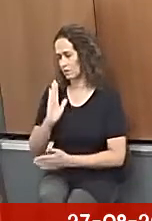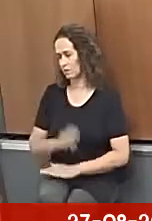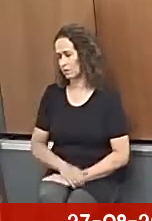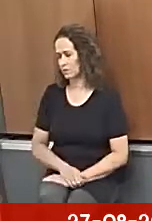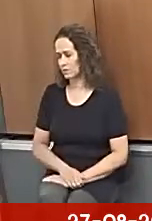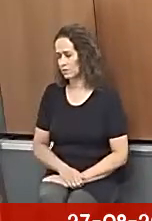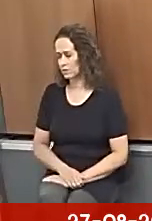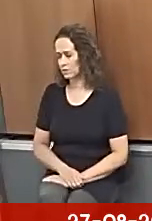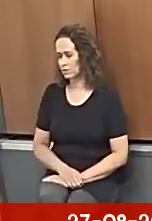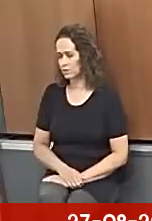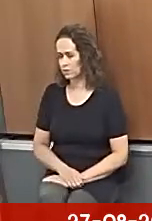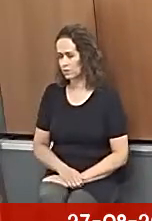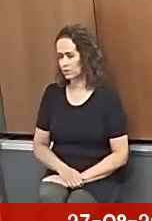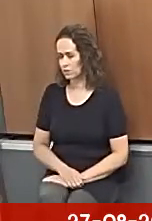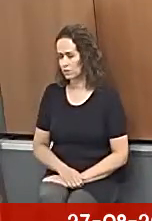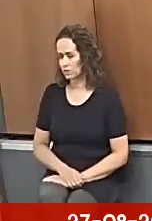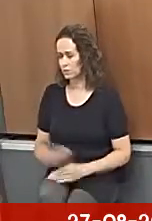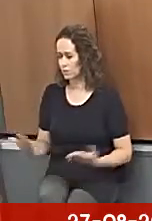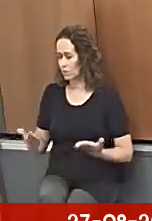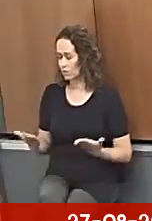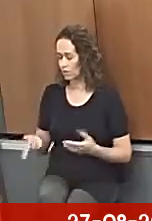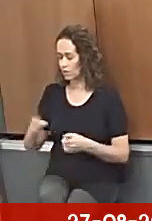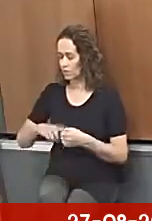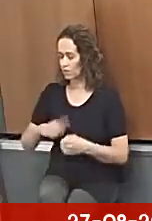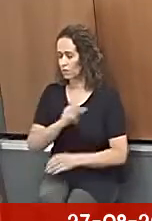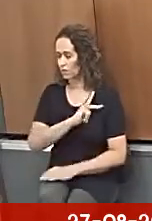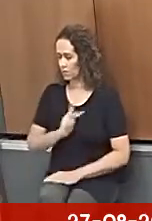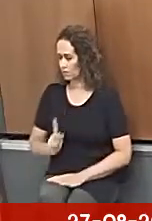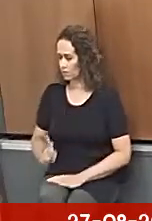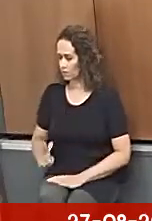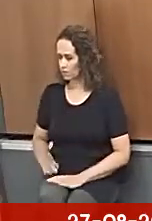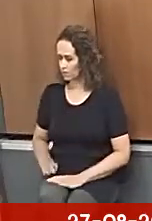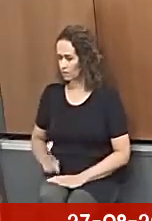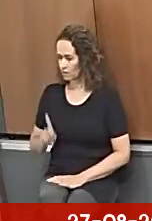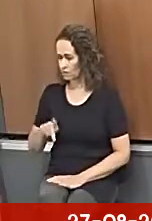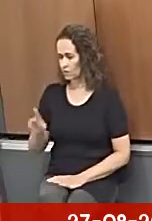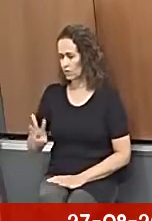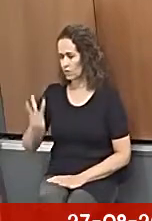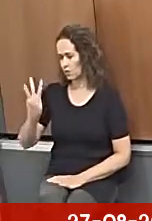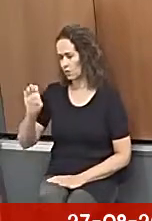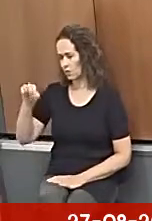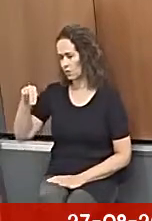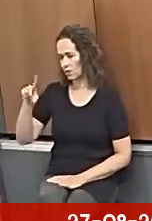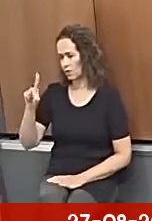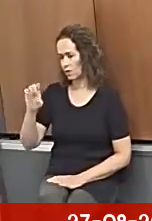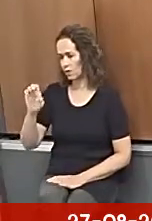retorna então na presidência para o deputado professor lemos